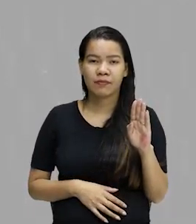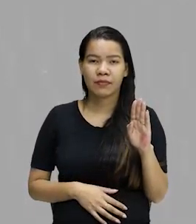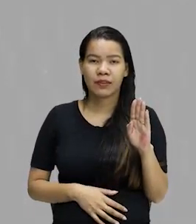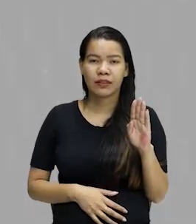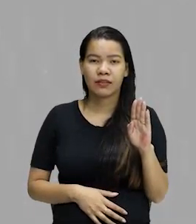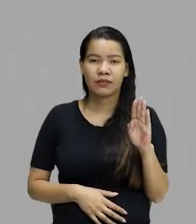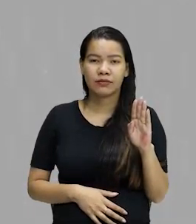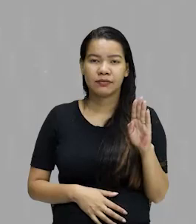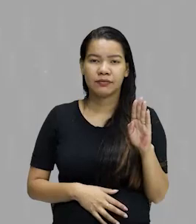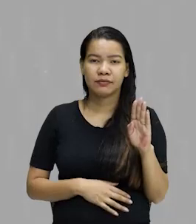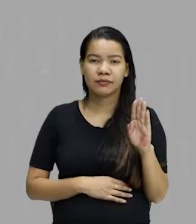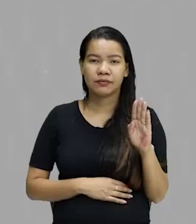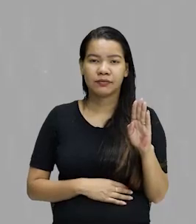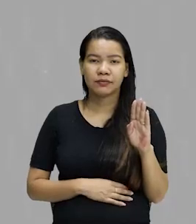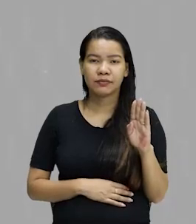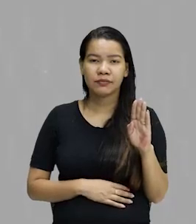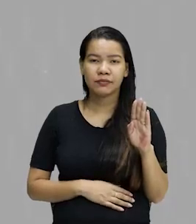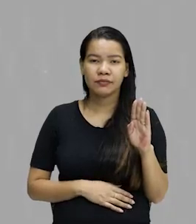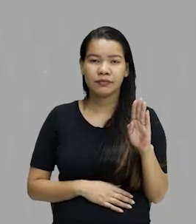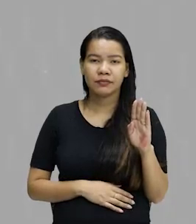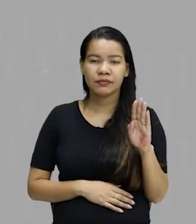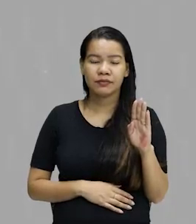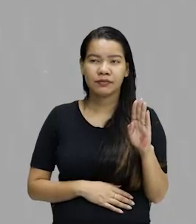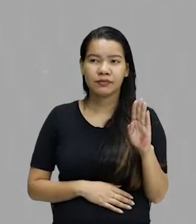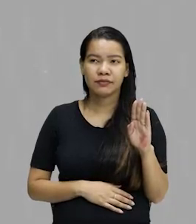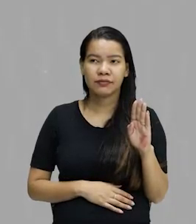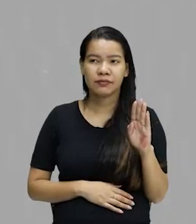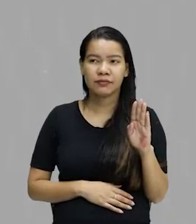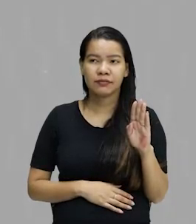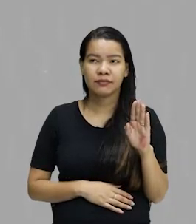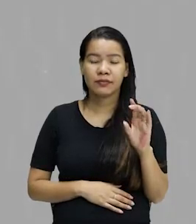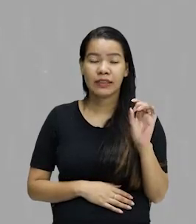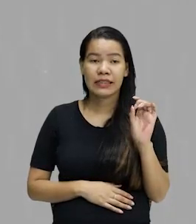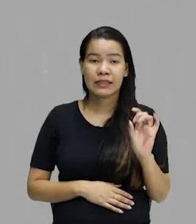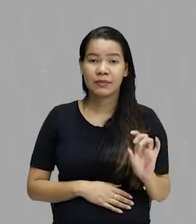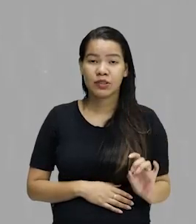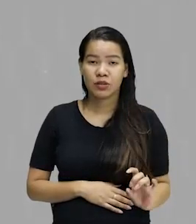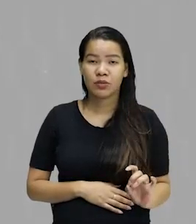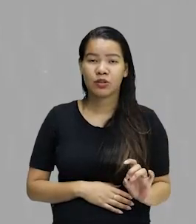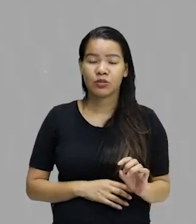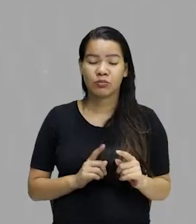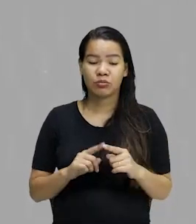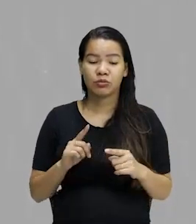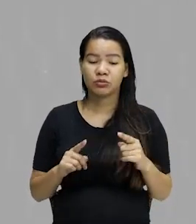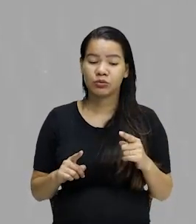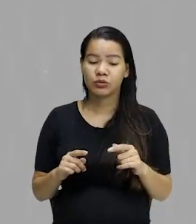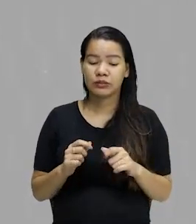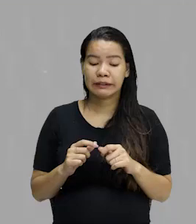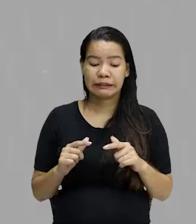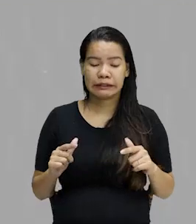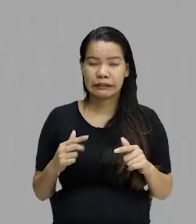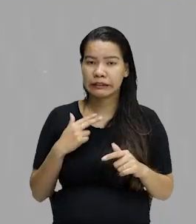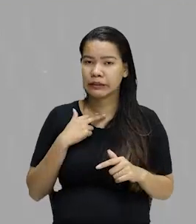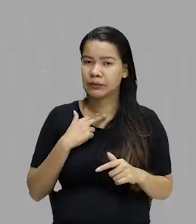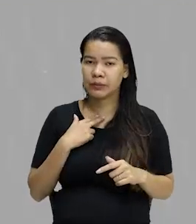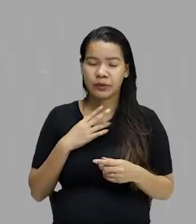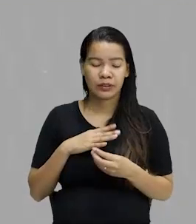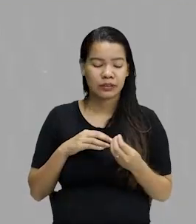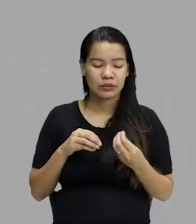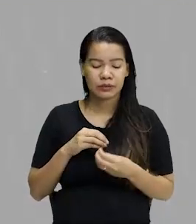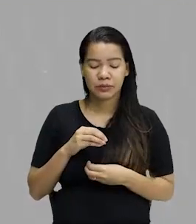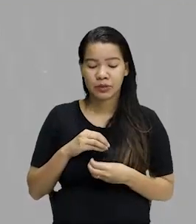fazer misturas cujos resultados sejam desconhecidos. Especialmente produtos de limpeza não podem ser